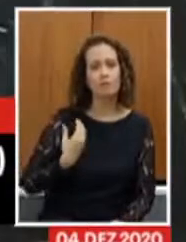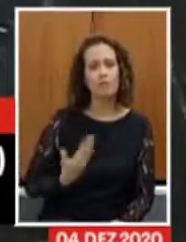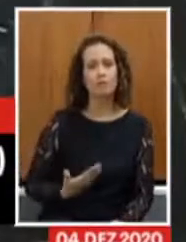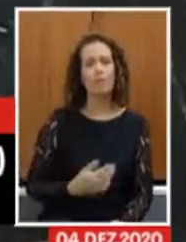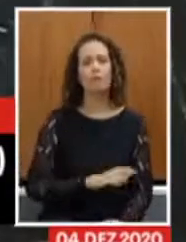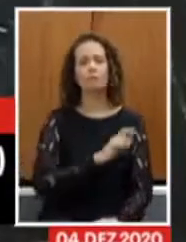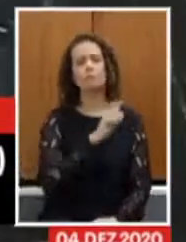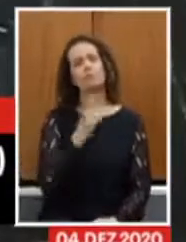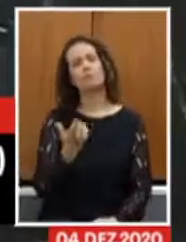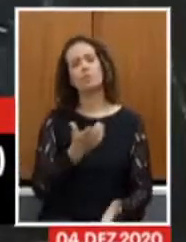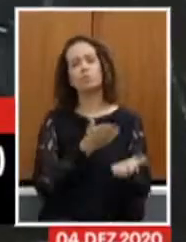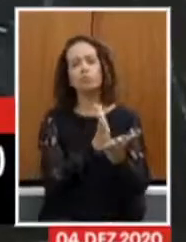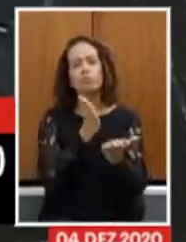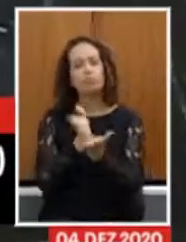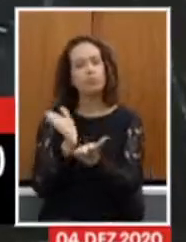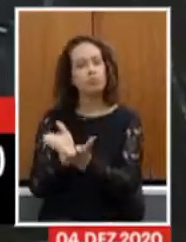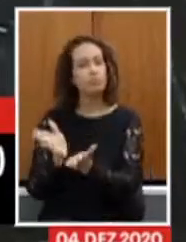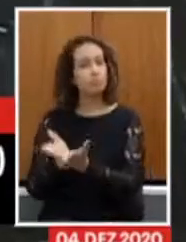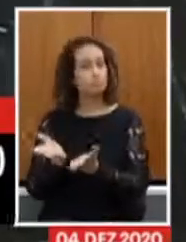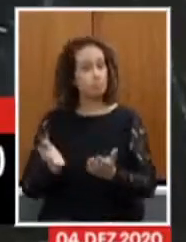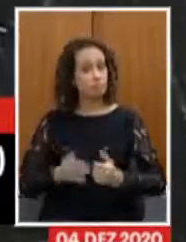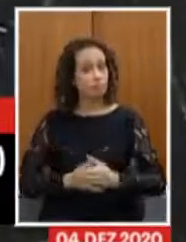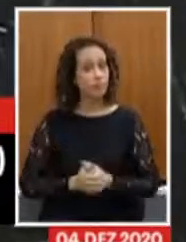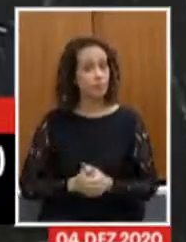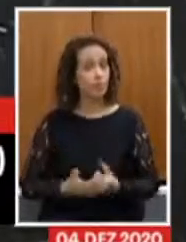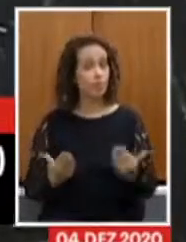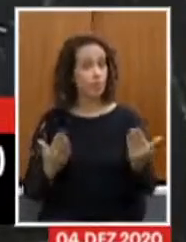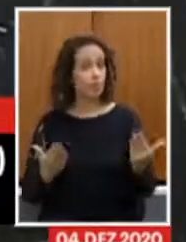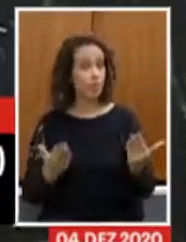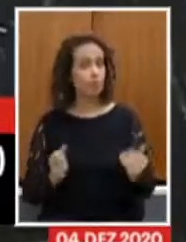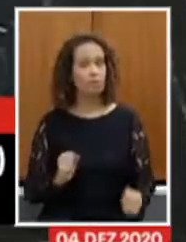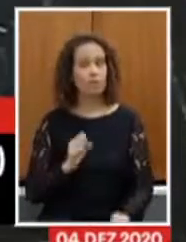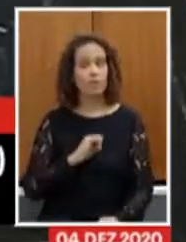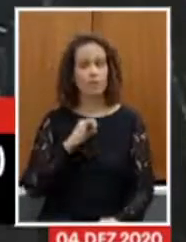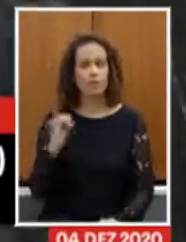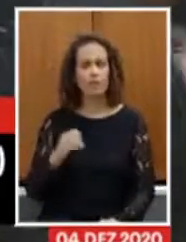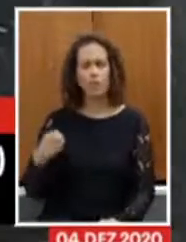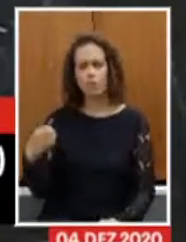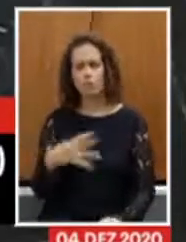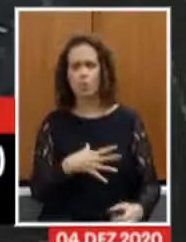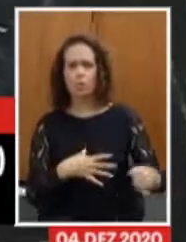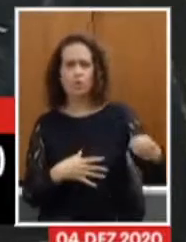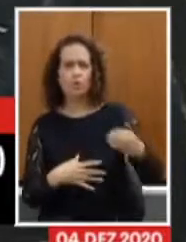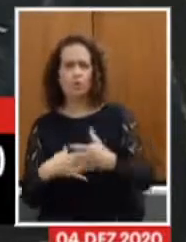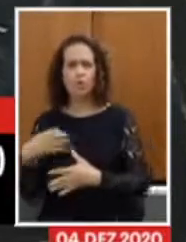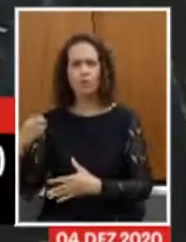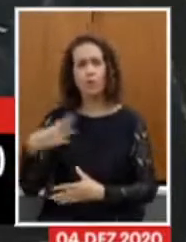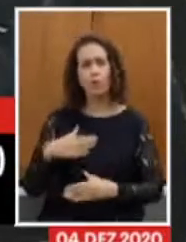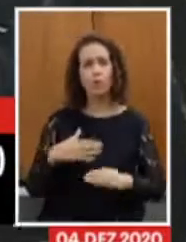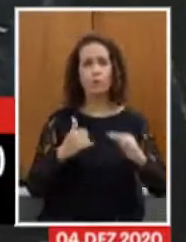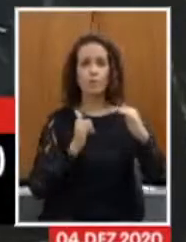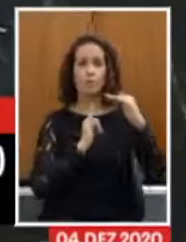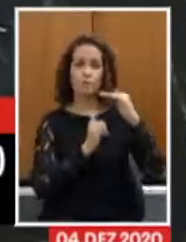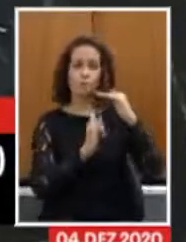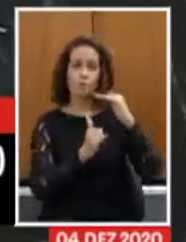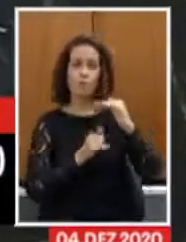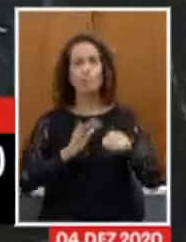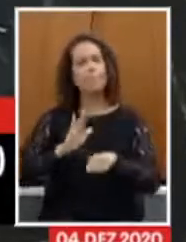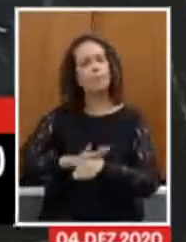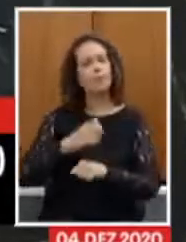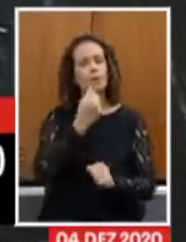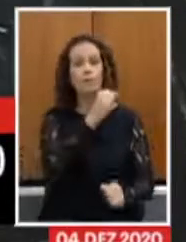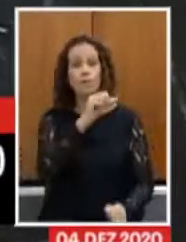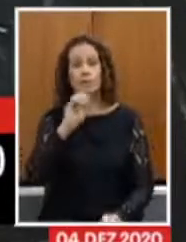todos esses segmentos. Olha, gente, quando se fala de inovação, quando se fala de startup, nós estamos falando de mais de